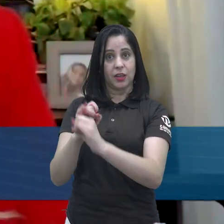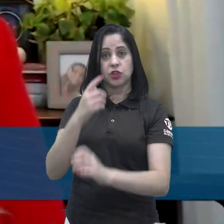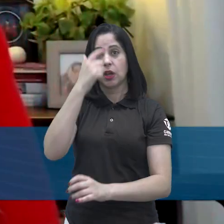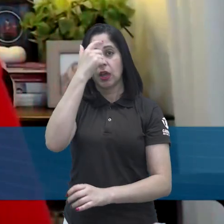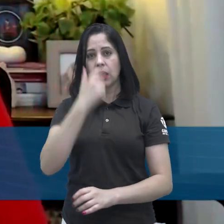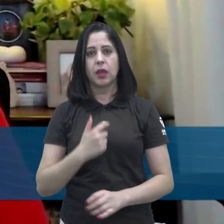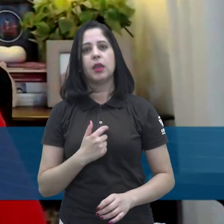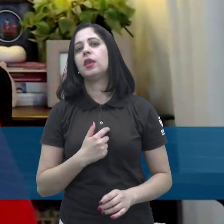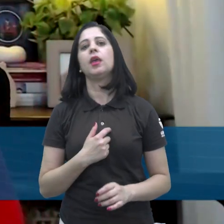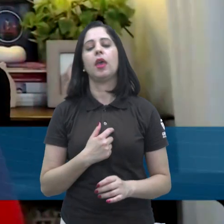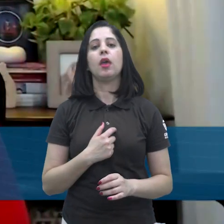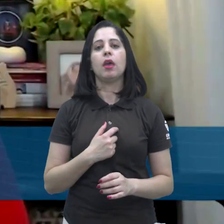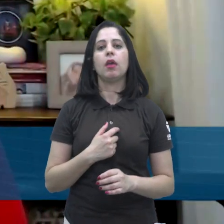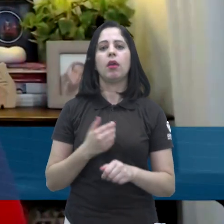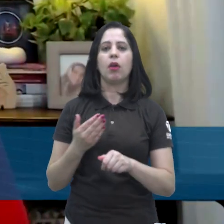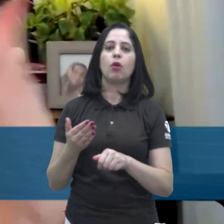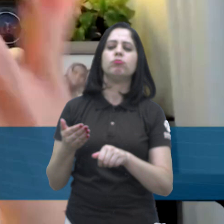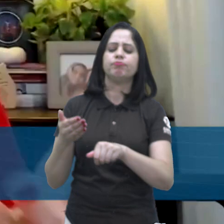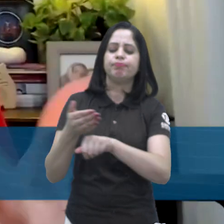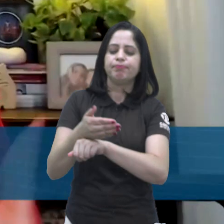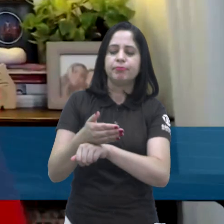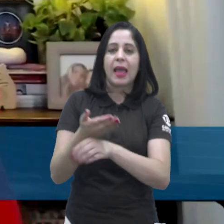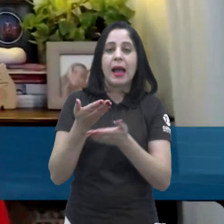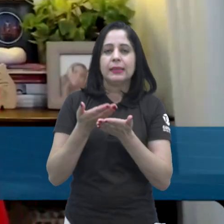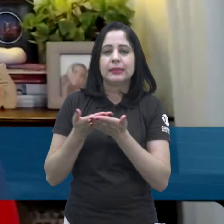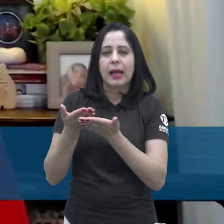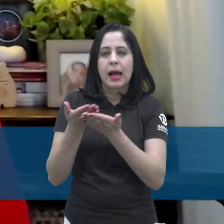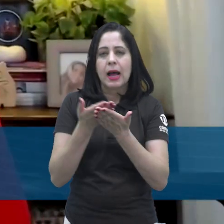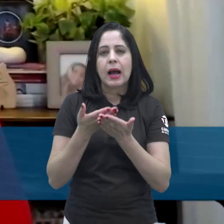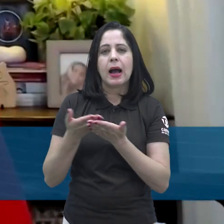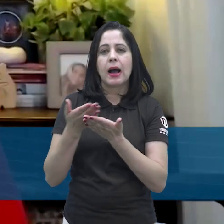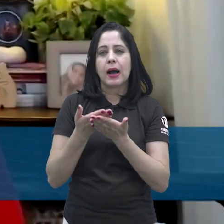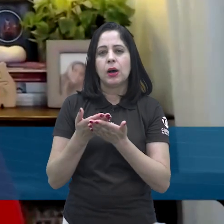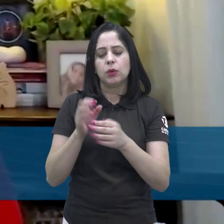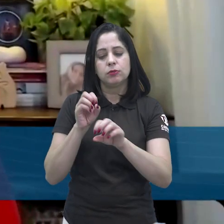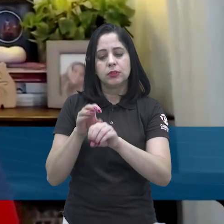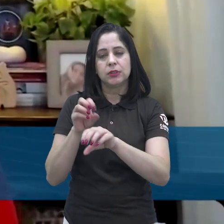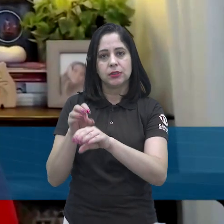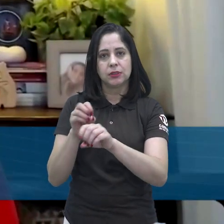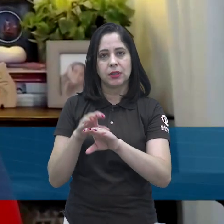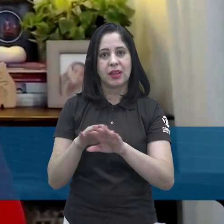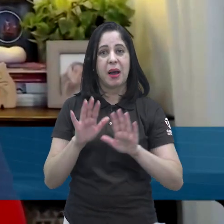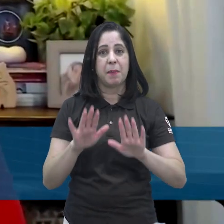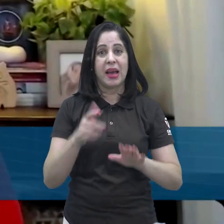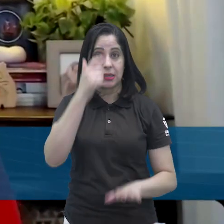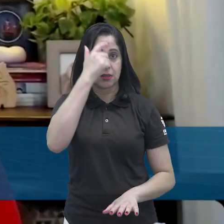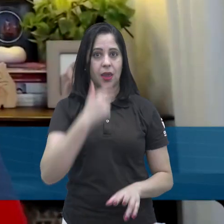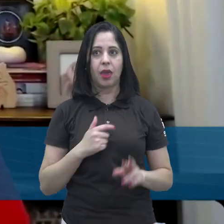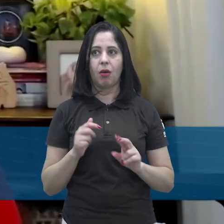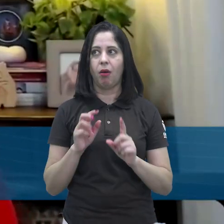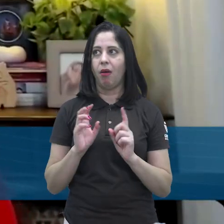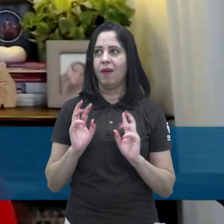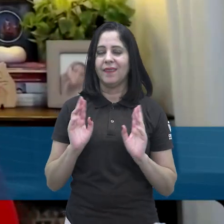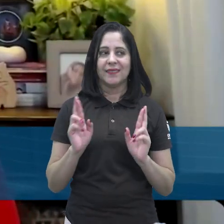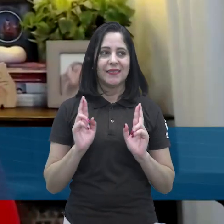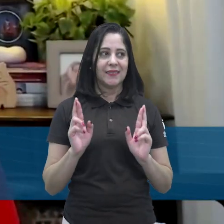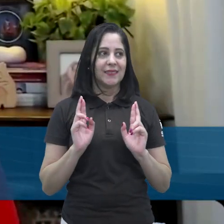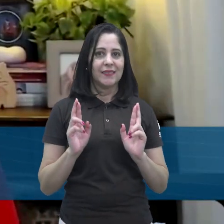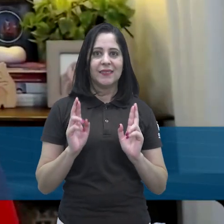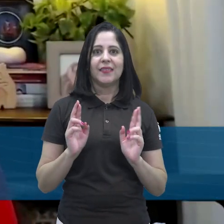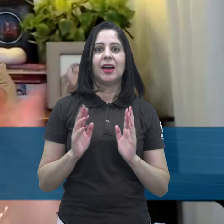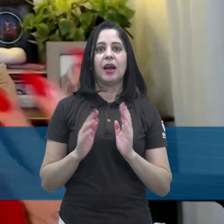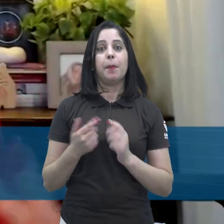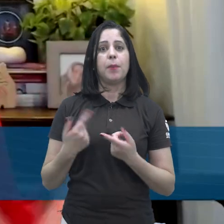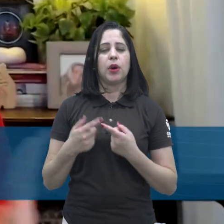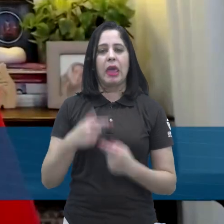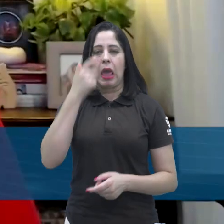primeira aula oficial para lançar a primeira turma. E eu falo que eu tinha uma expectativa muito alta, porque